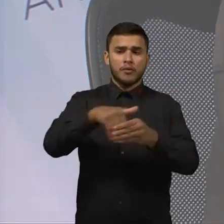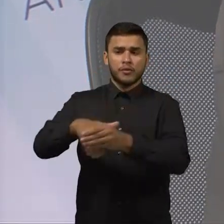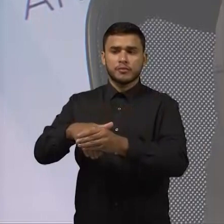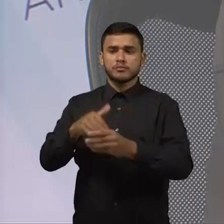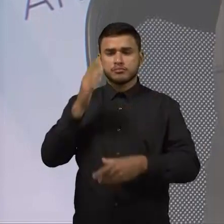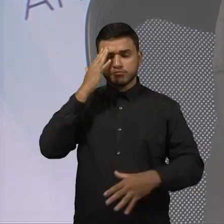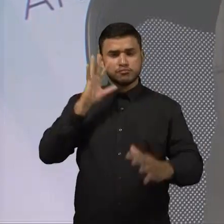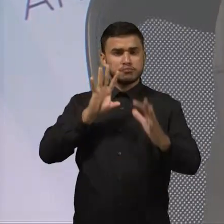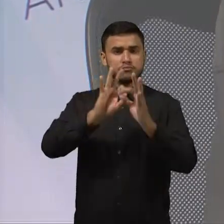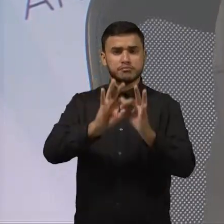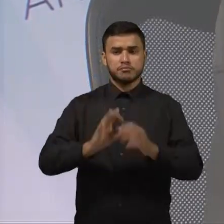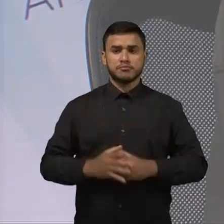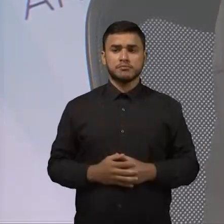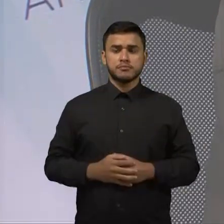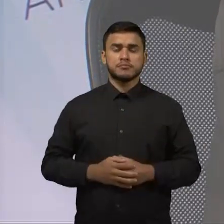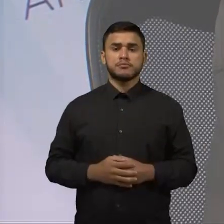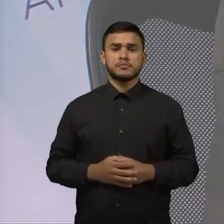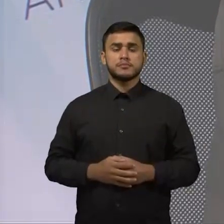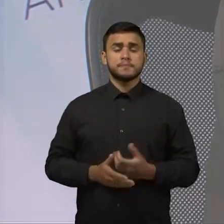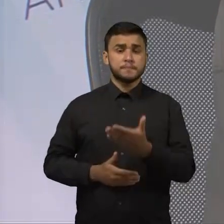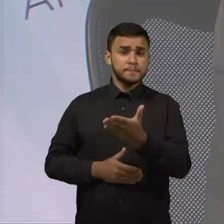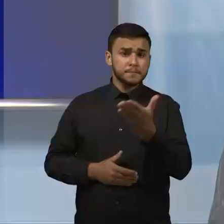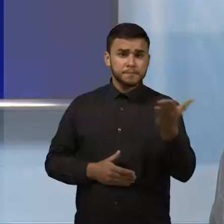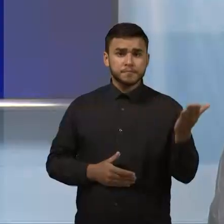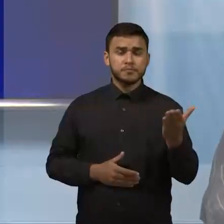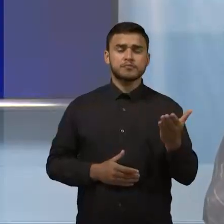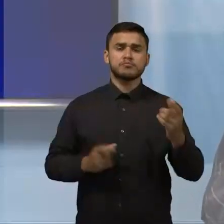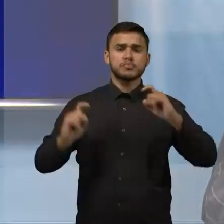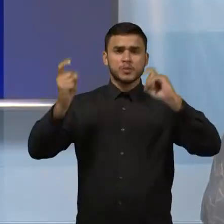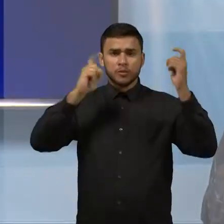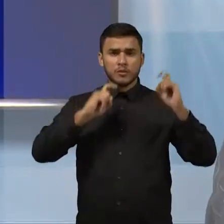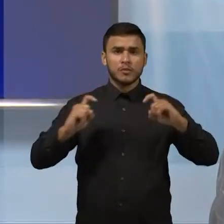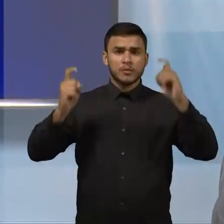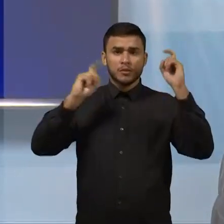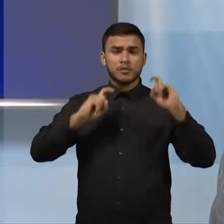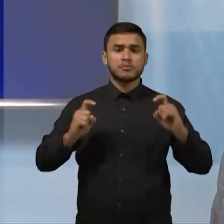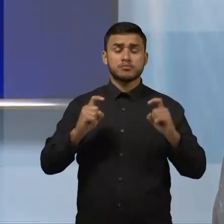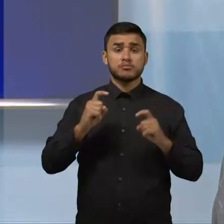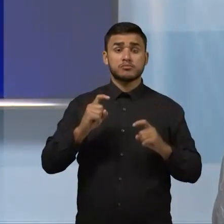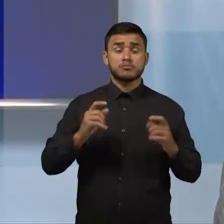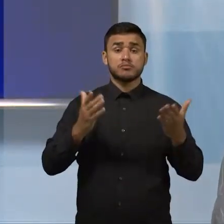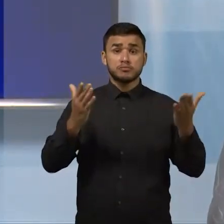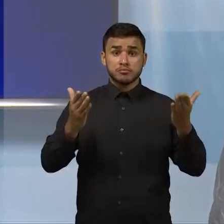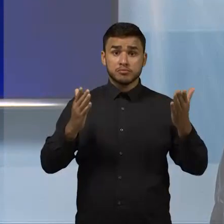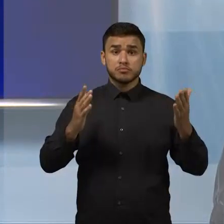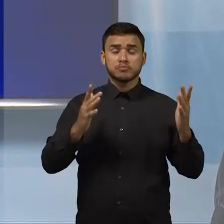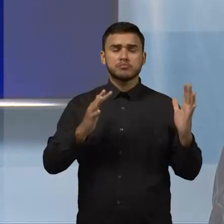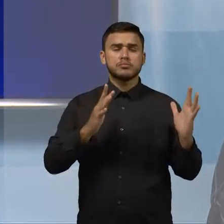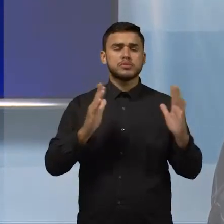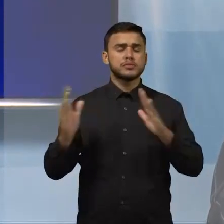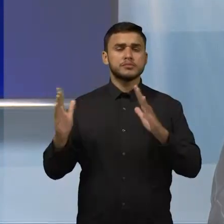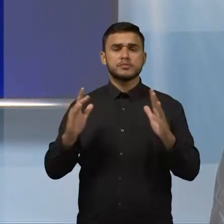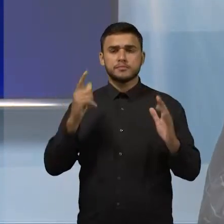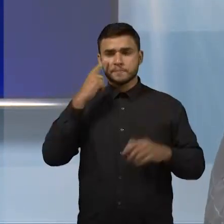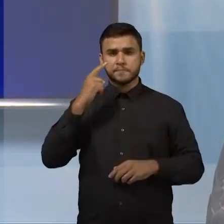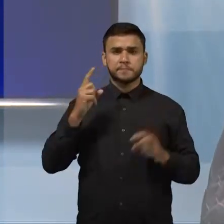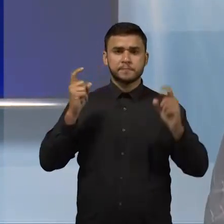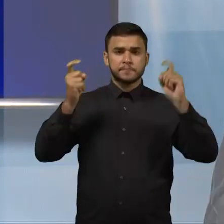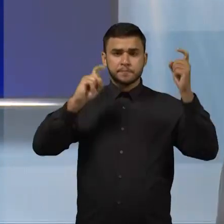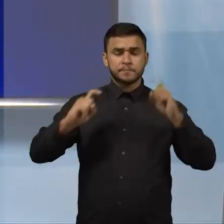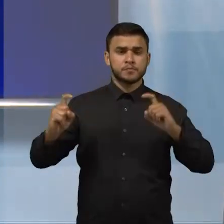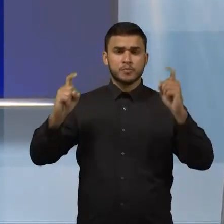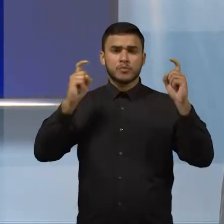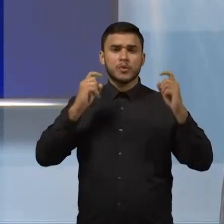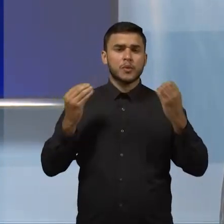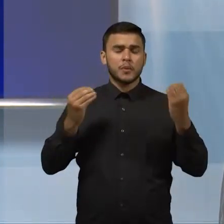vamos abordar. E também discutir, no último bloco, se houver tempo, um pouco sobre a questão da